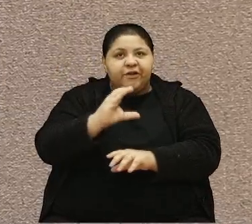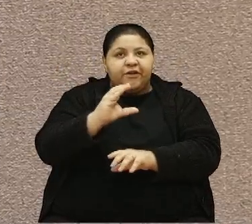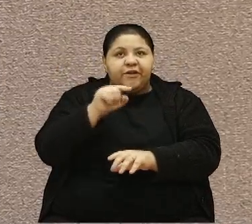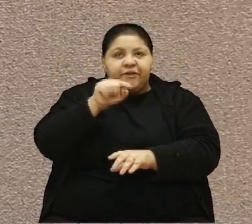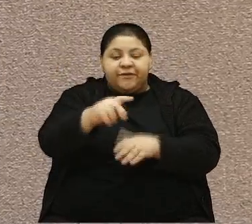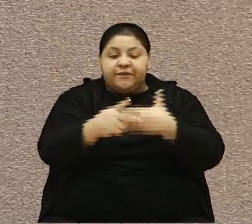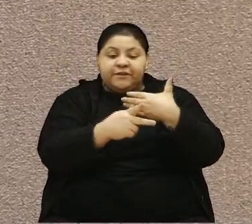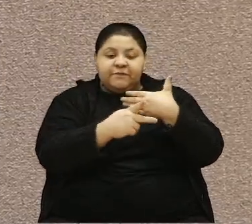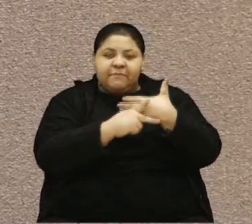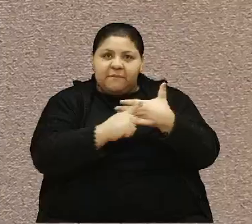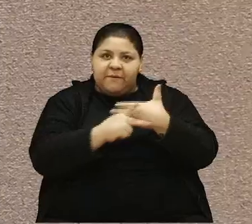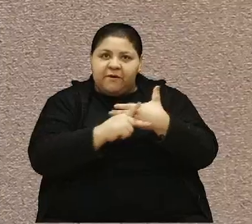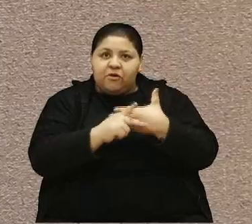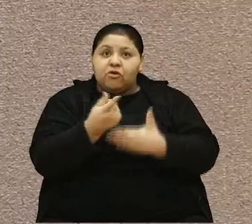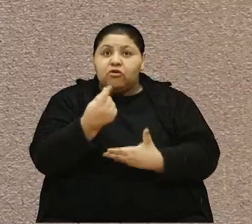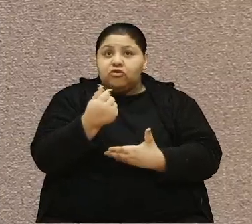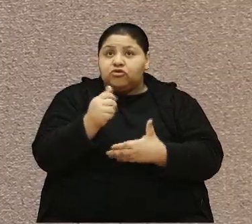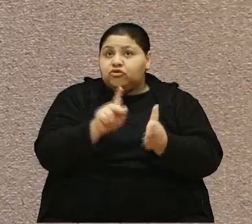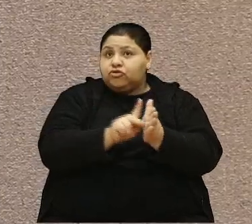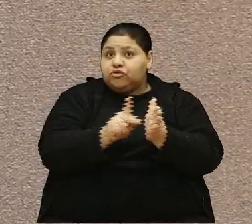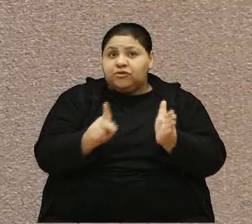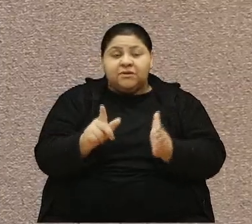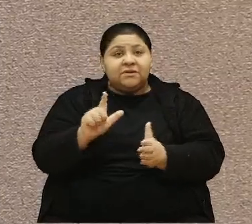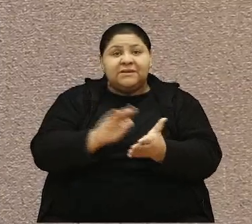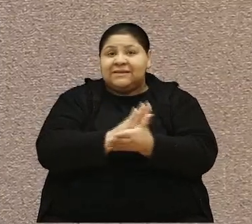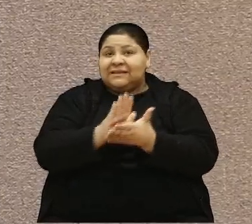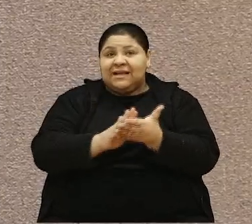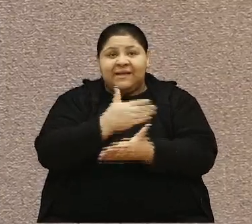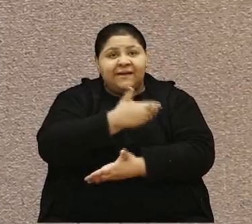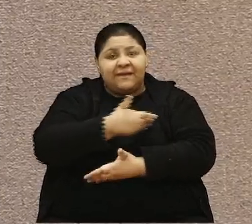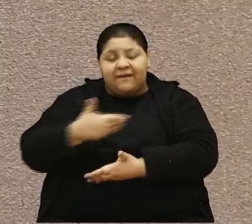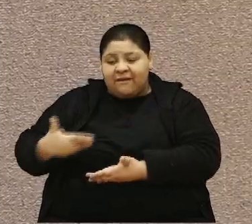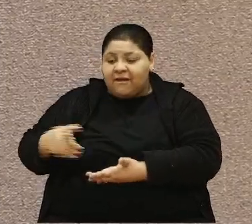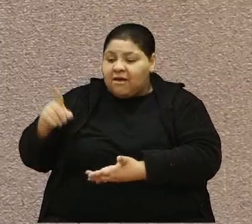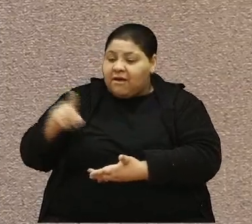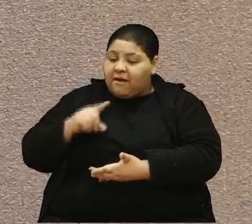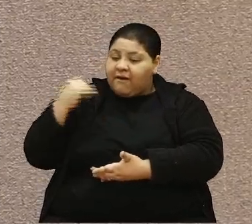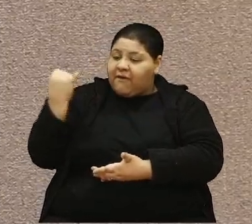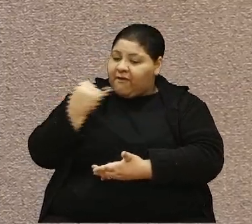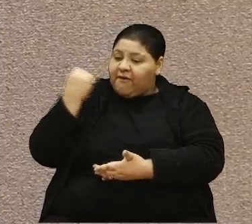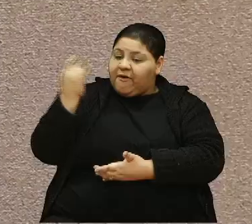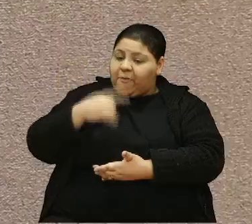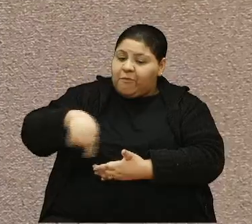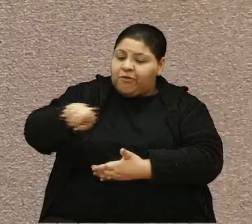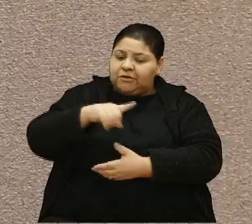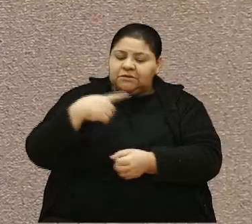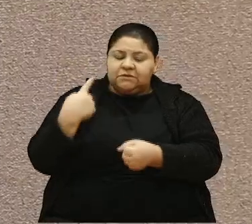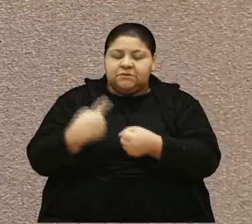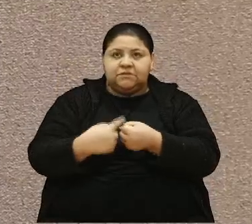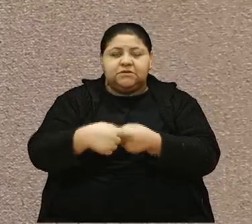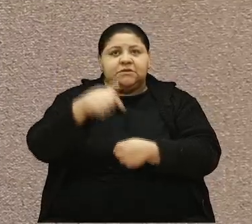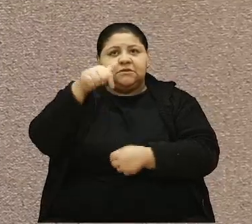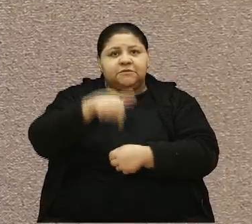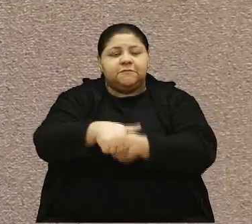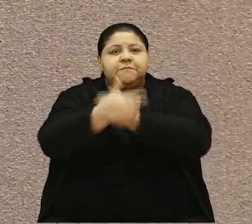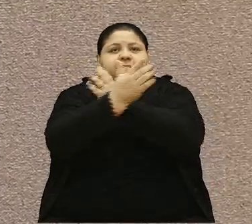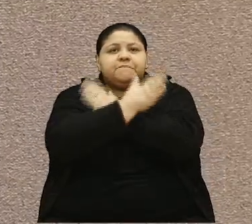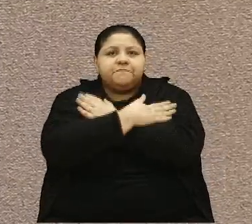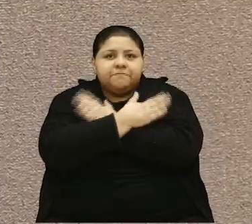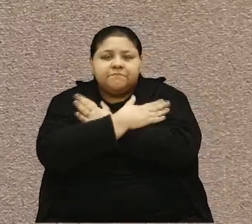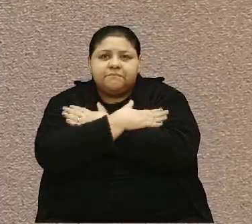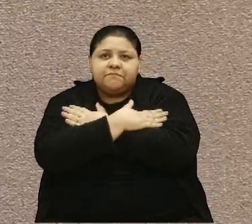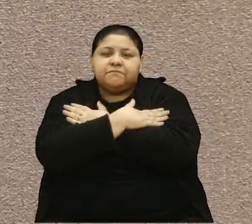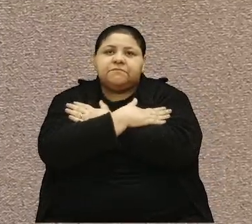vêm fazendo com dinheiro próprio, sem dinheiro público, é de extrema relevância para o nosso município. E aqui vai o meu abraço ao